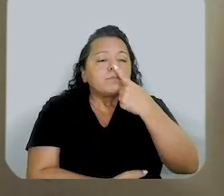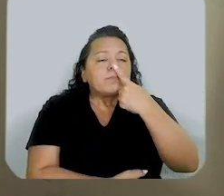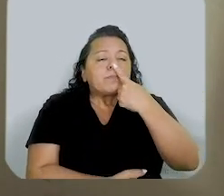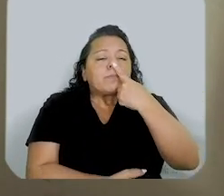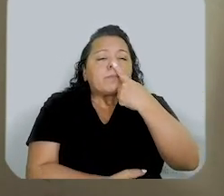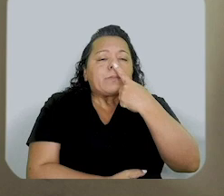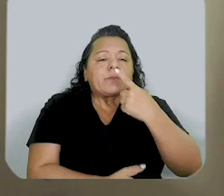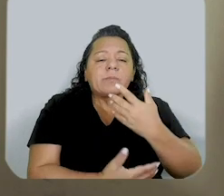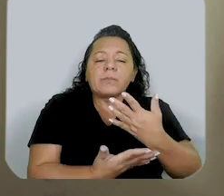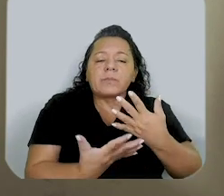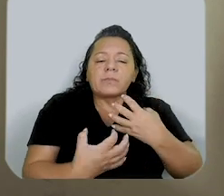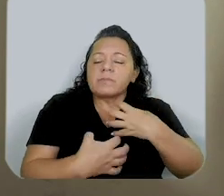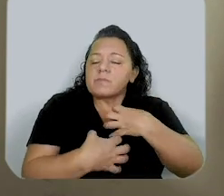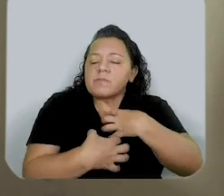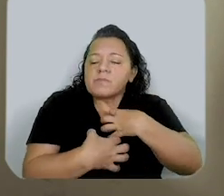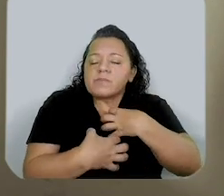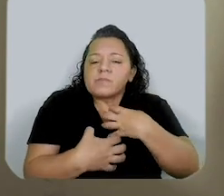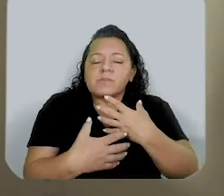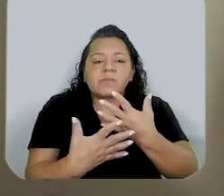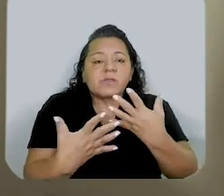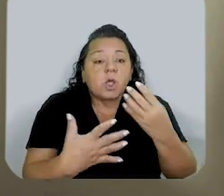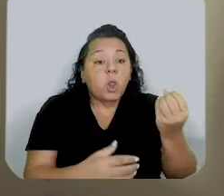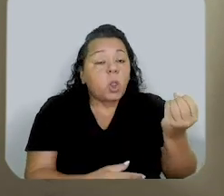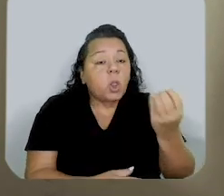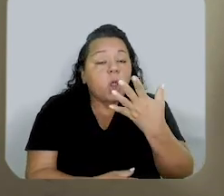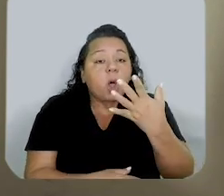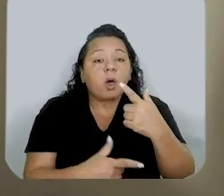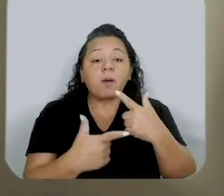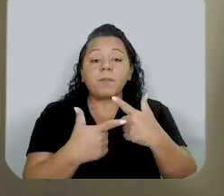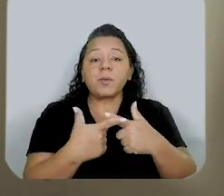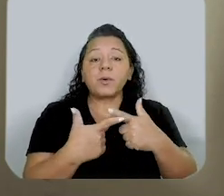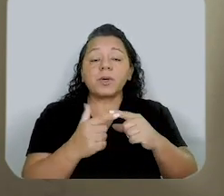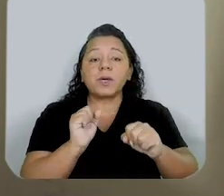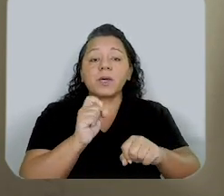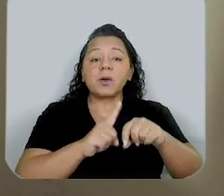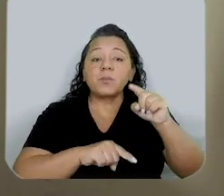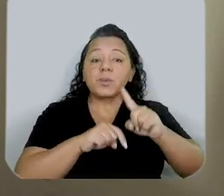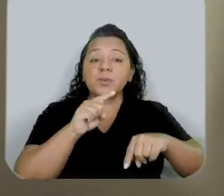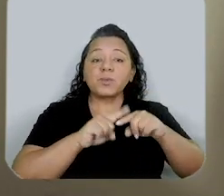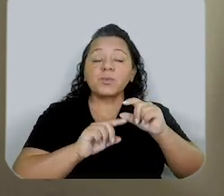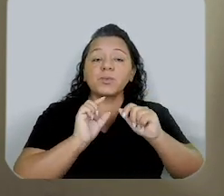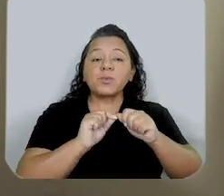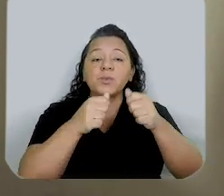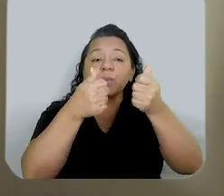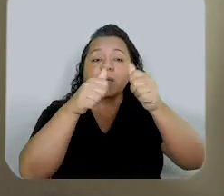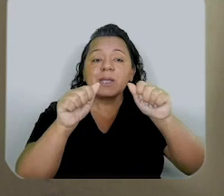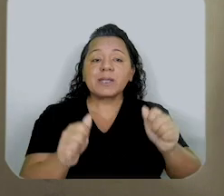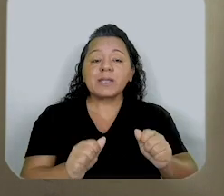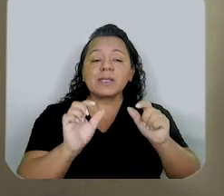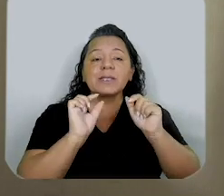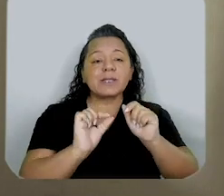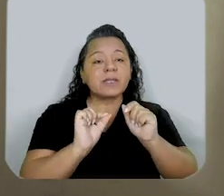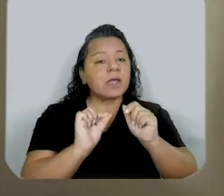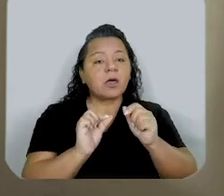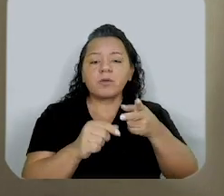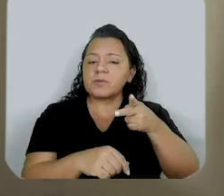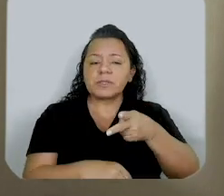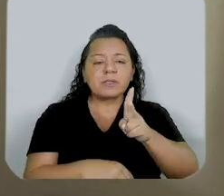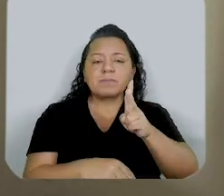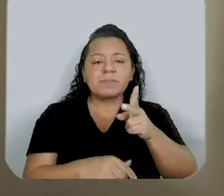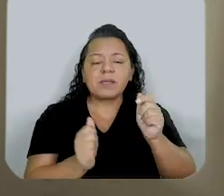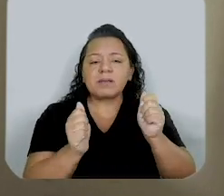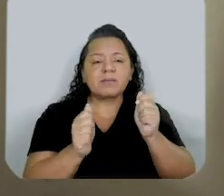Porque é um produto artesanal e nem sempre ele está do mesmo jeito. Então assim, toda vez que eu abro uma garrafa de tucupi, sabendo desse processo